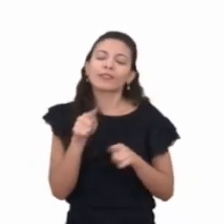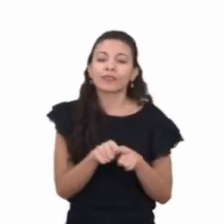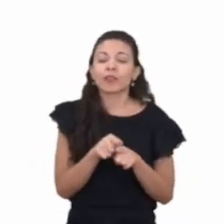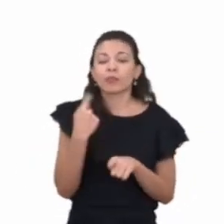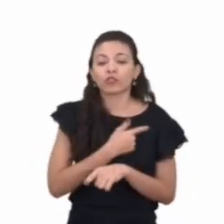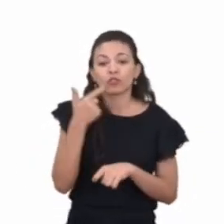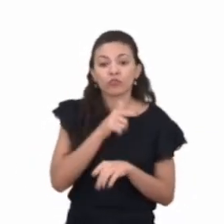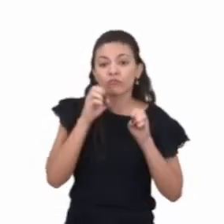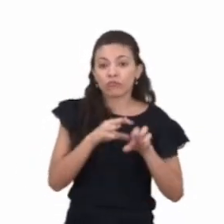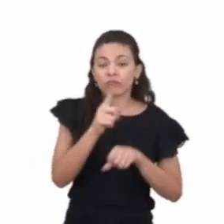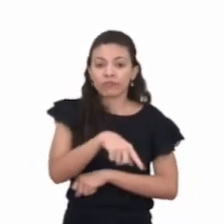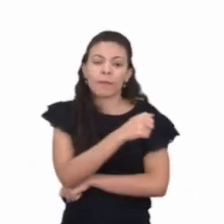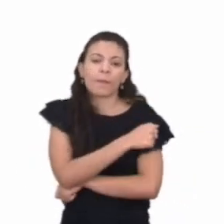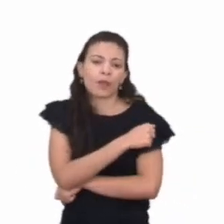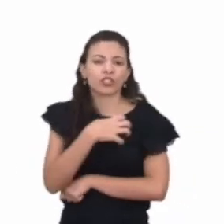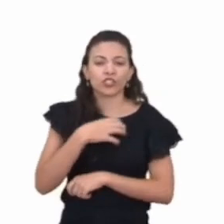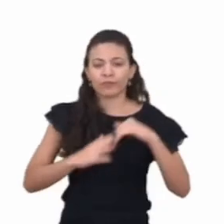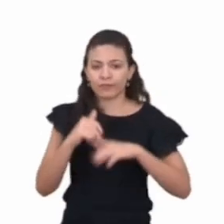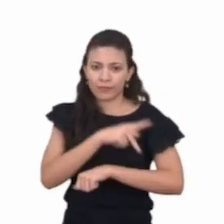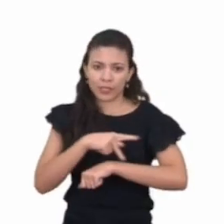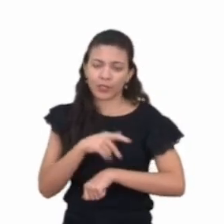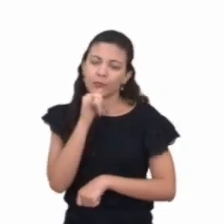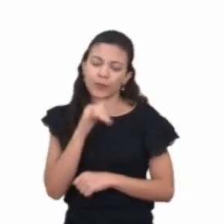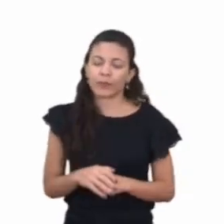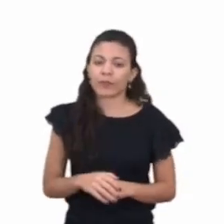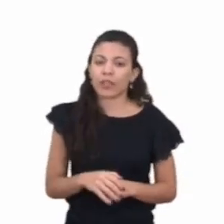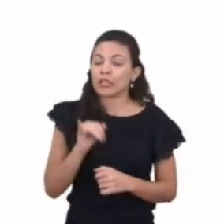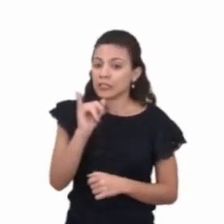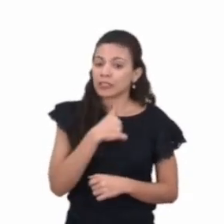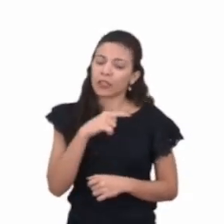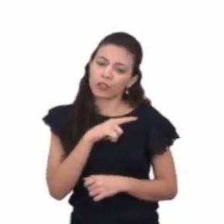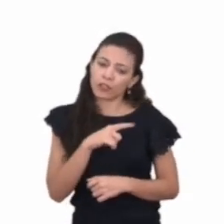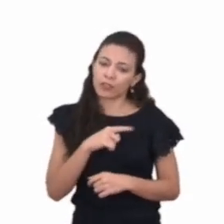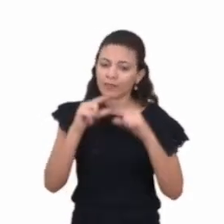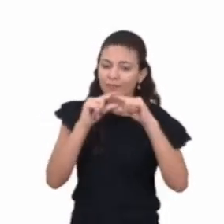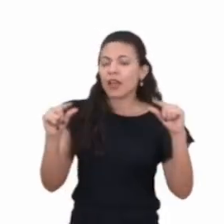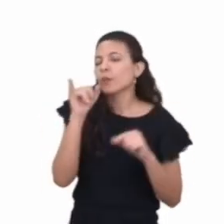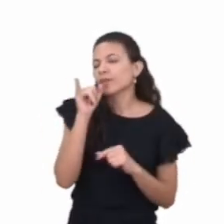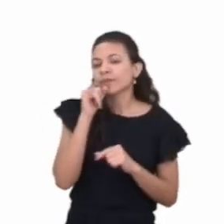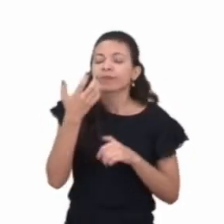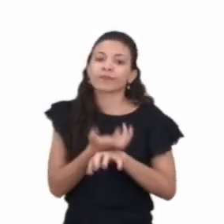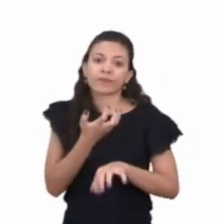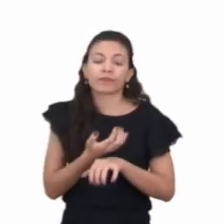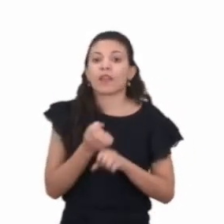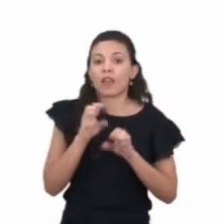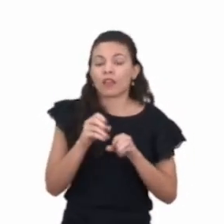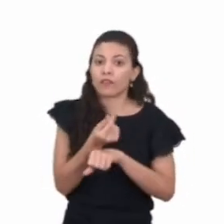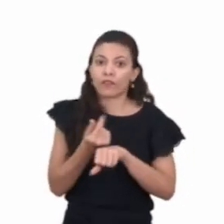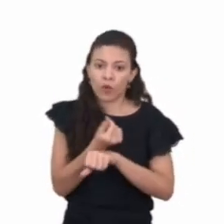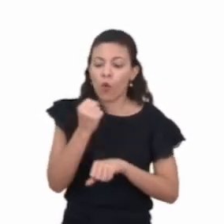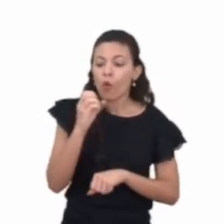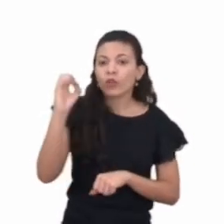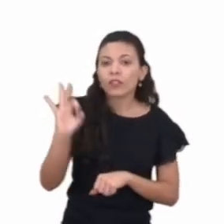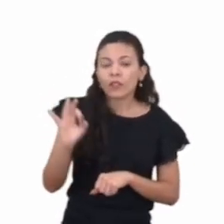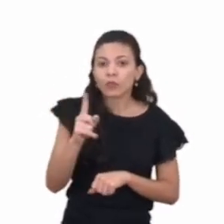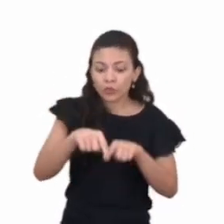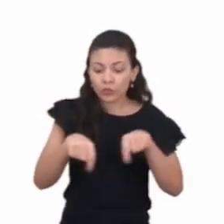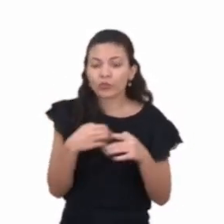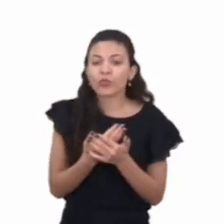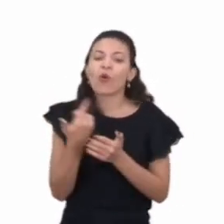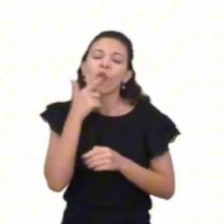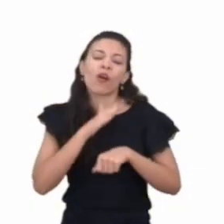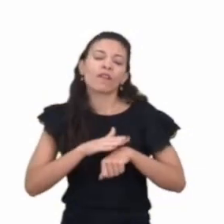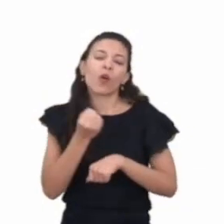direcionar aqui para ação pedagógica. Então, num caso ali onde eu tenho já a primeira ali, né? Educação financeira, 80% da turma realizou essa atividade e a minha nota